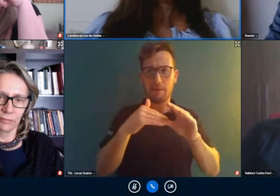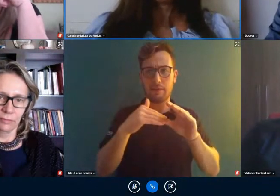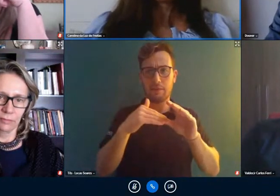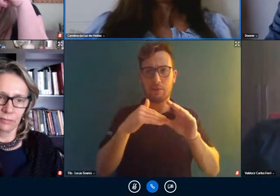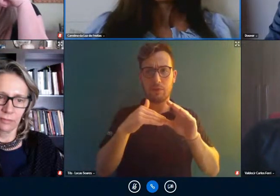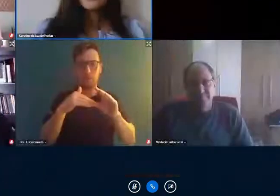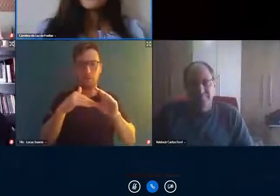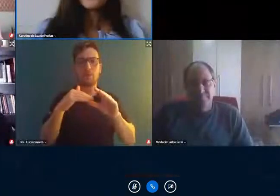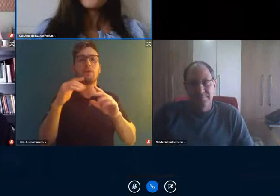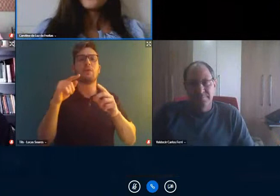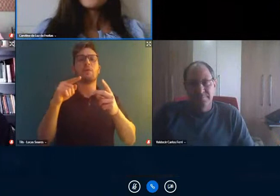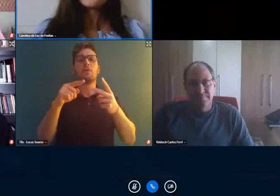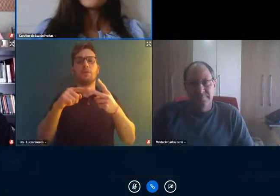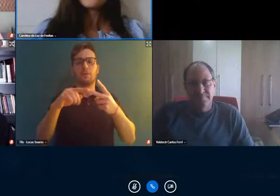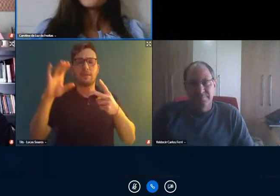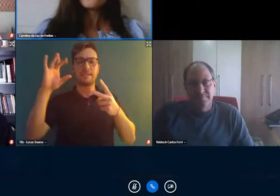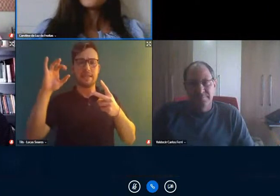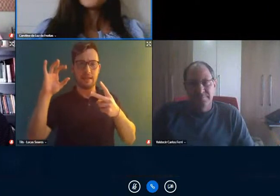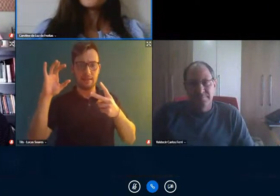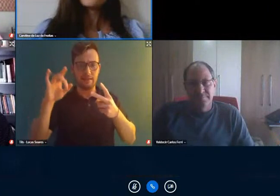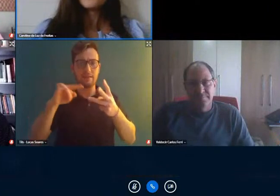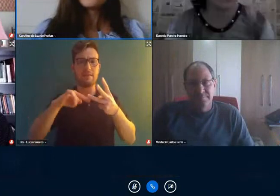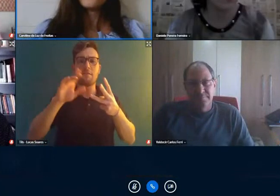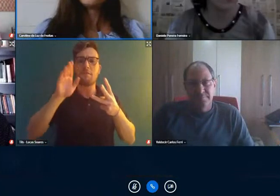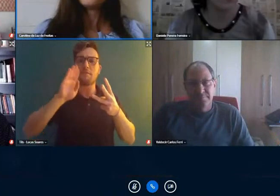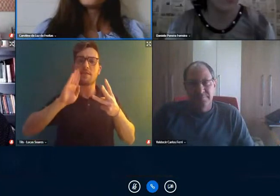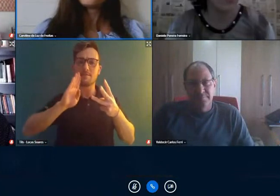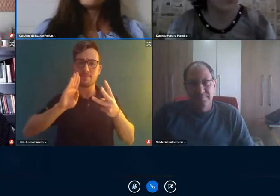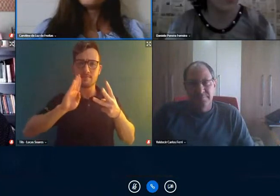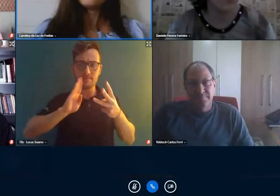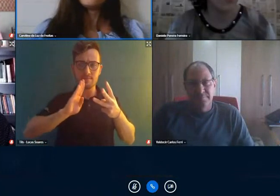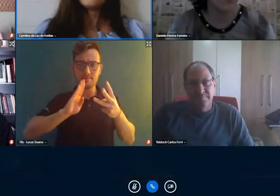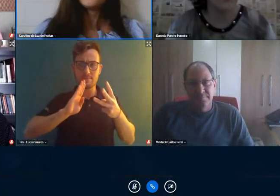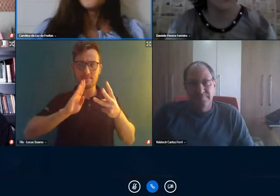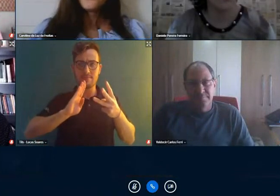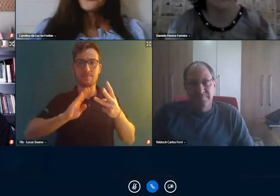e Facebook, basicamente foram essas as formas de divulgação.